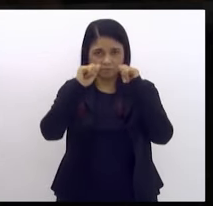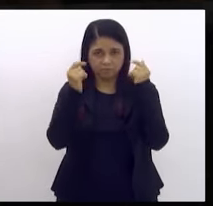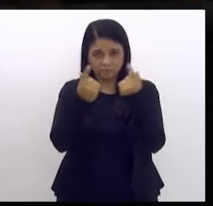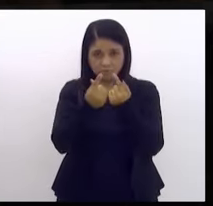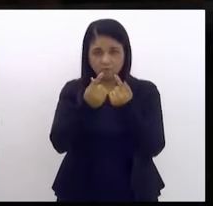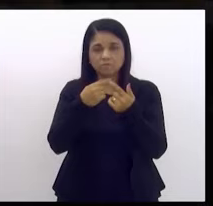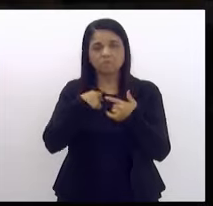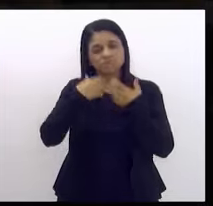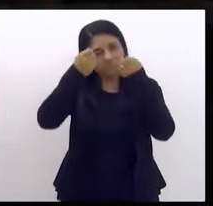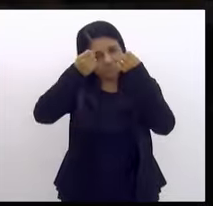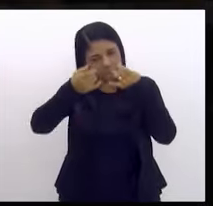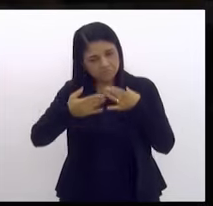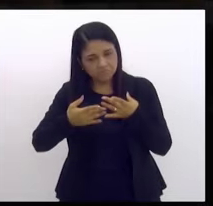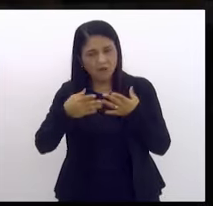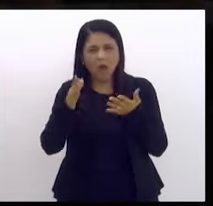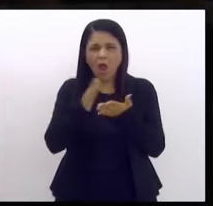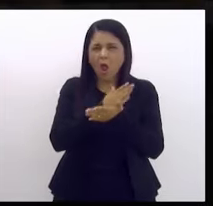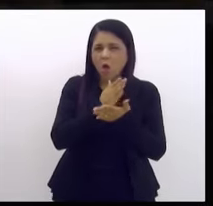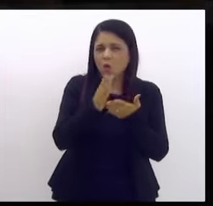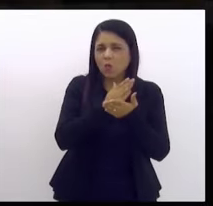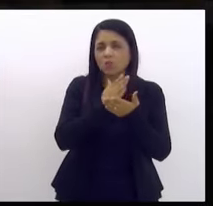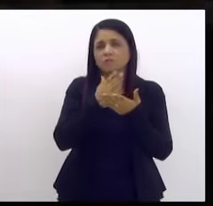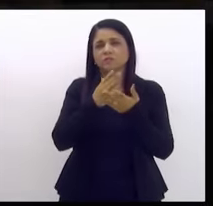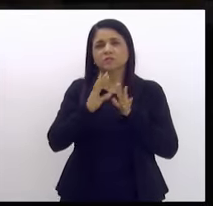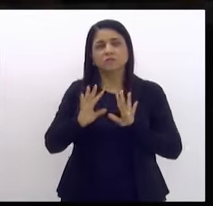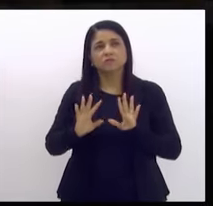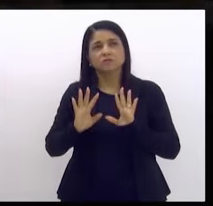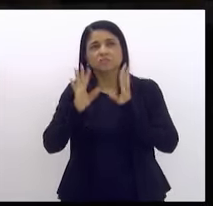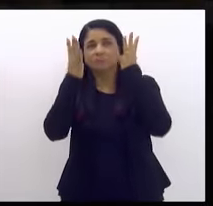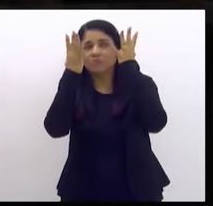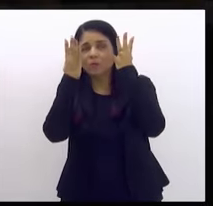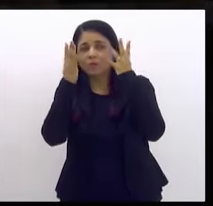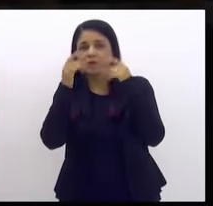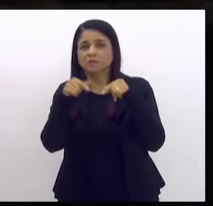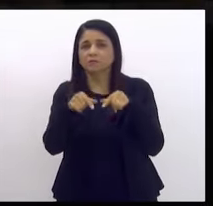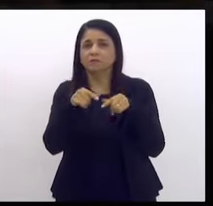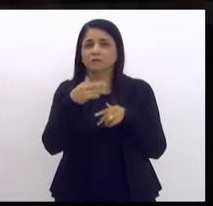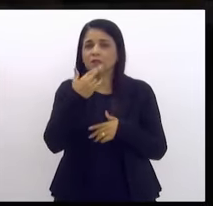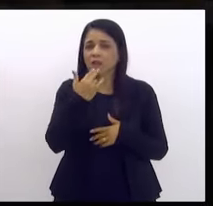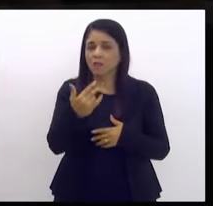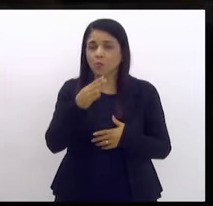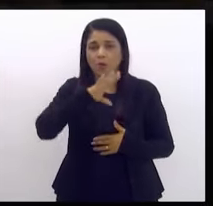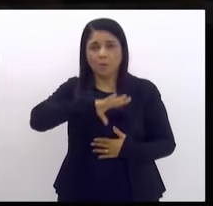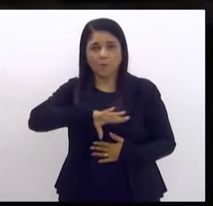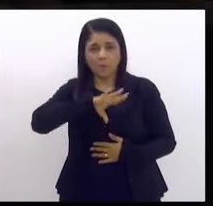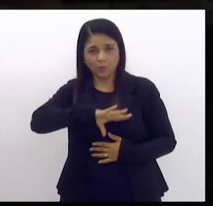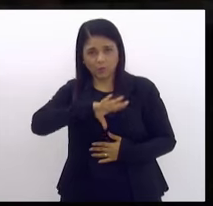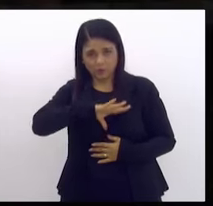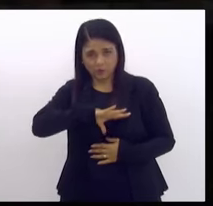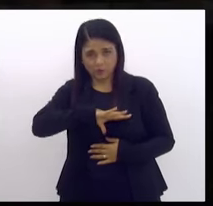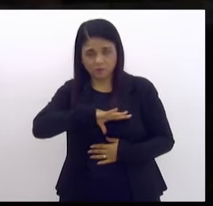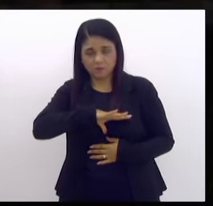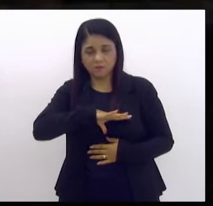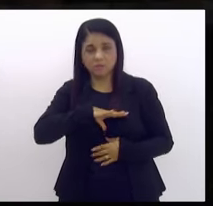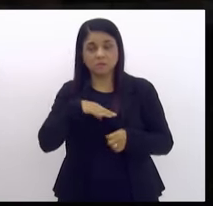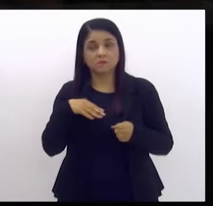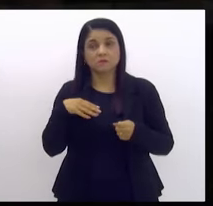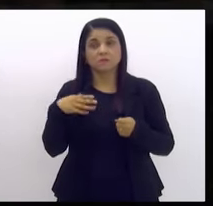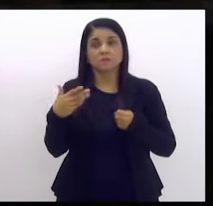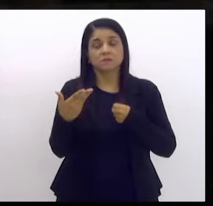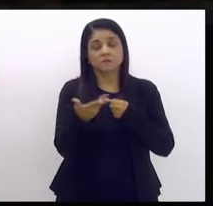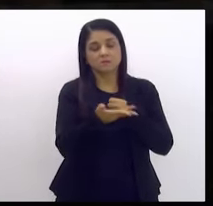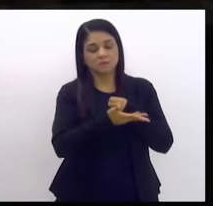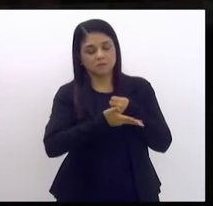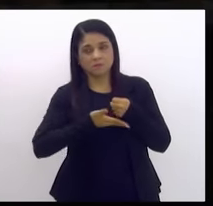algumas considerações a respeito da comemoração do Dia da Língua Portuguesa, principalmente nas bases em